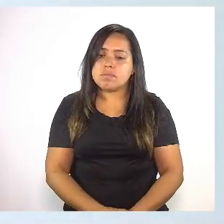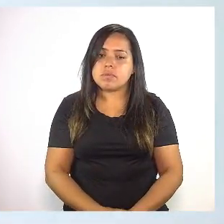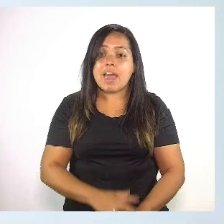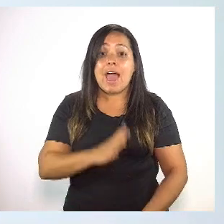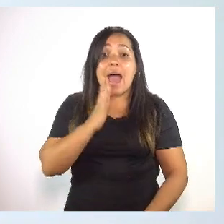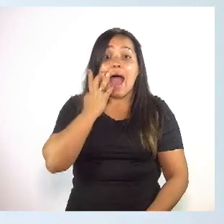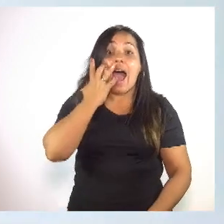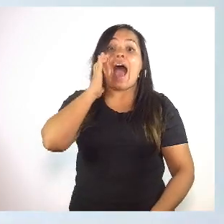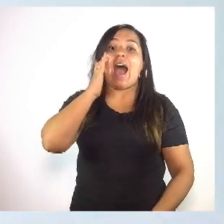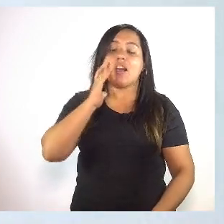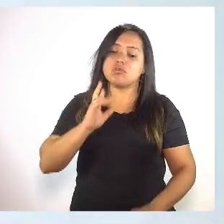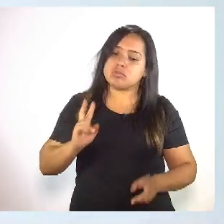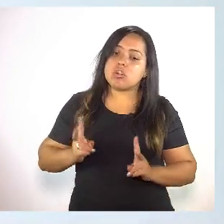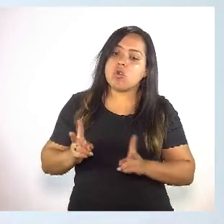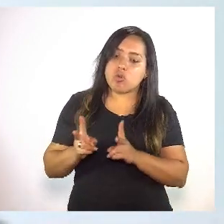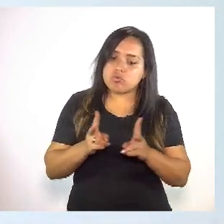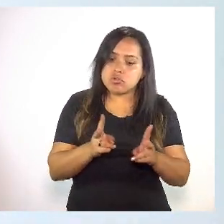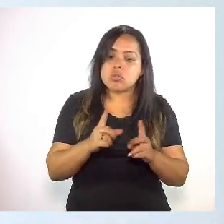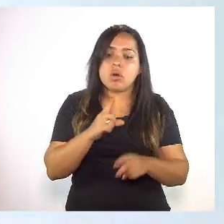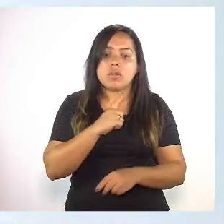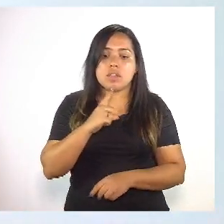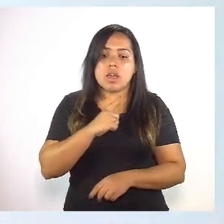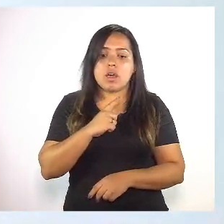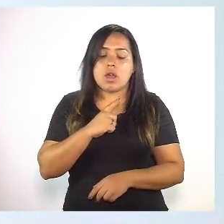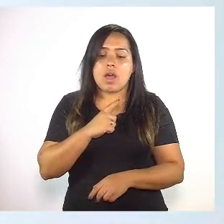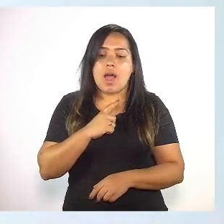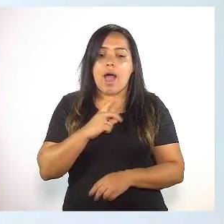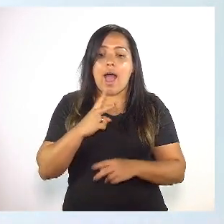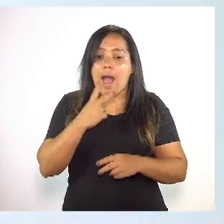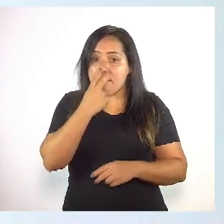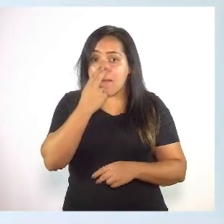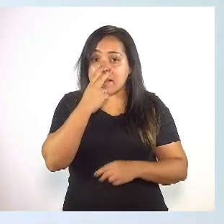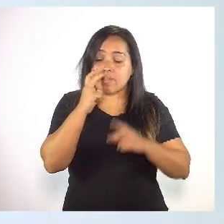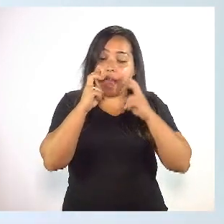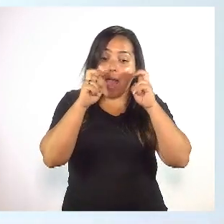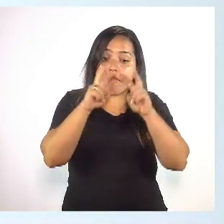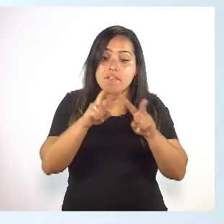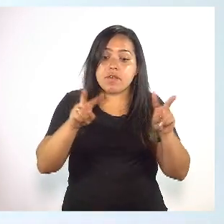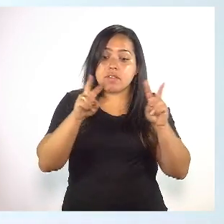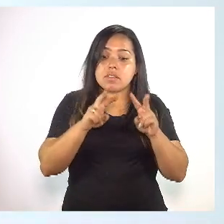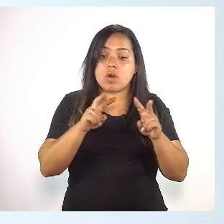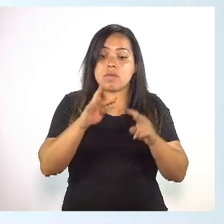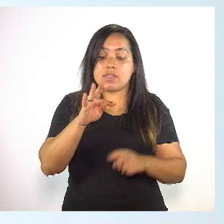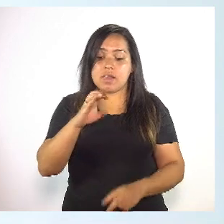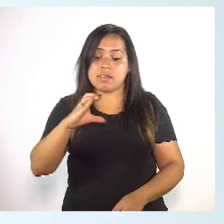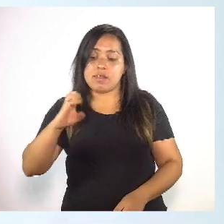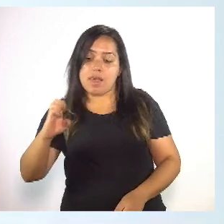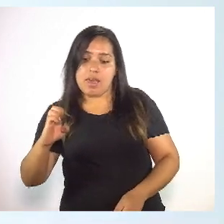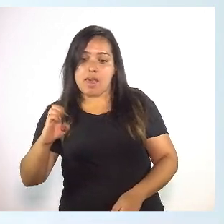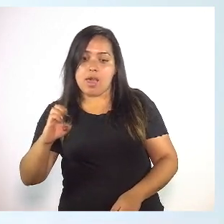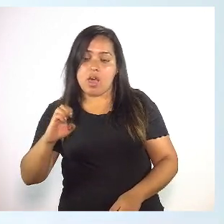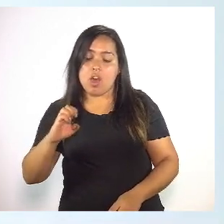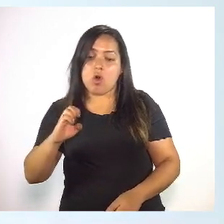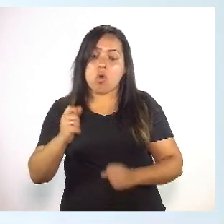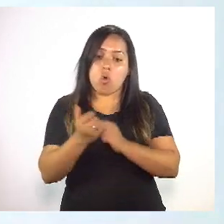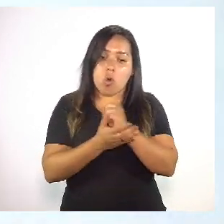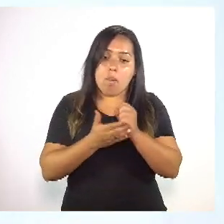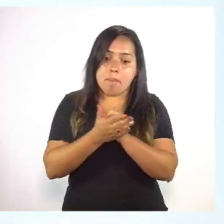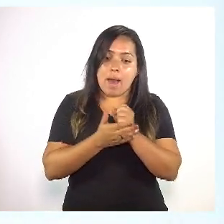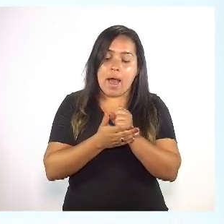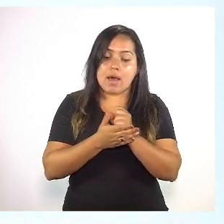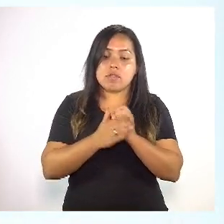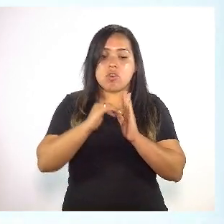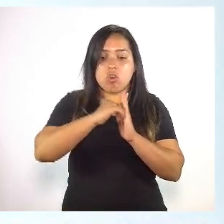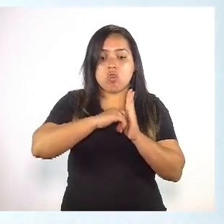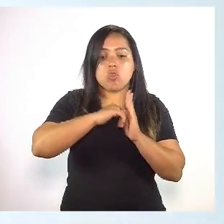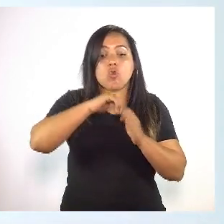acho que procede, é pertinente o parecer prévio emitido pelo Tribunal de Contas, com base no voto do relator, o